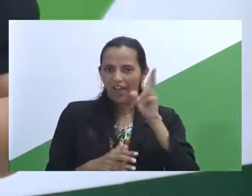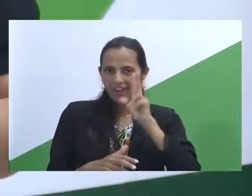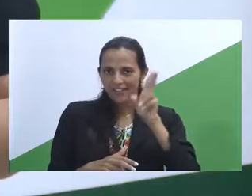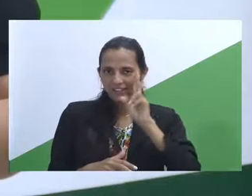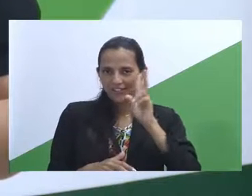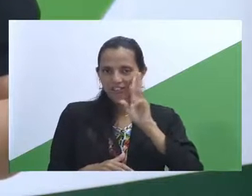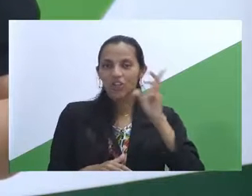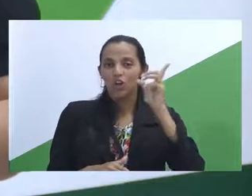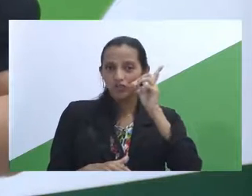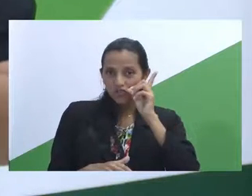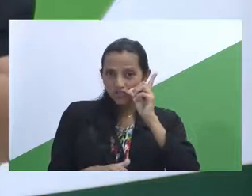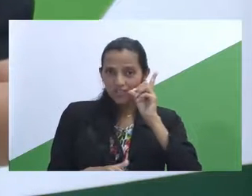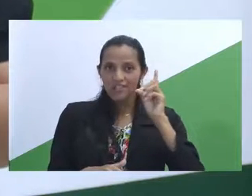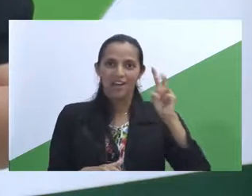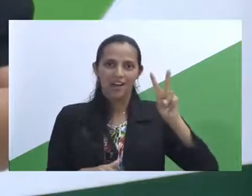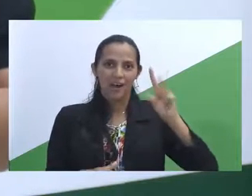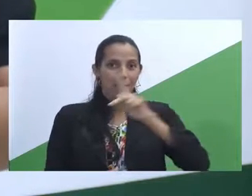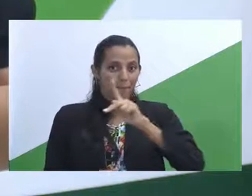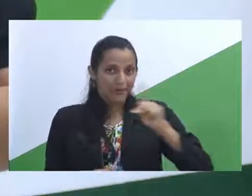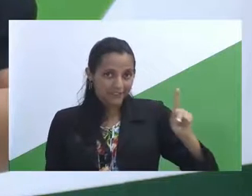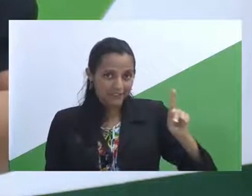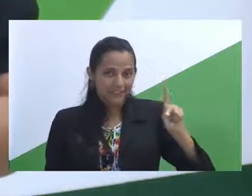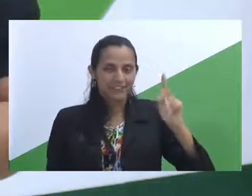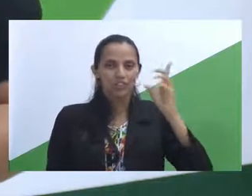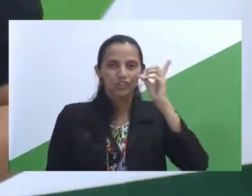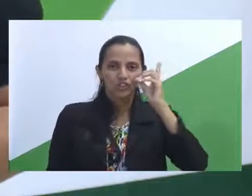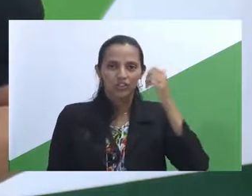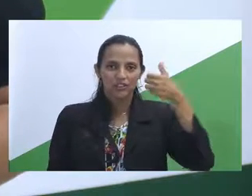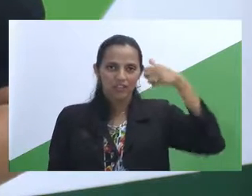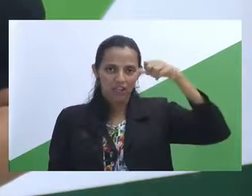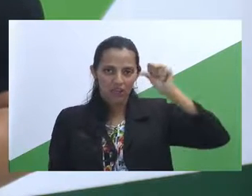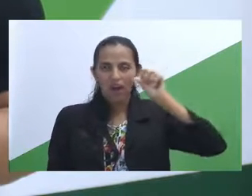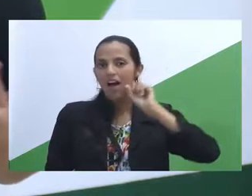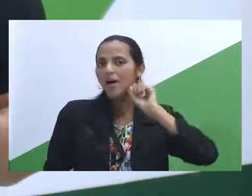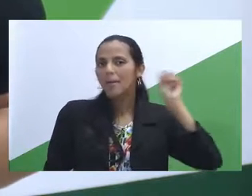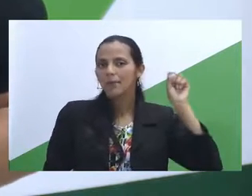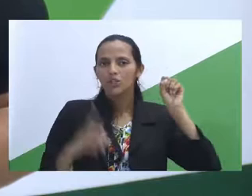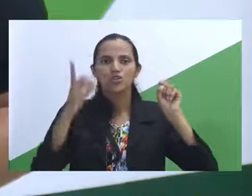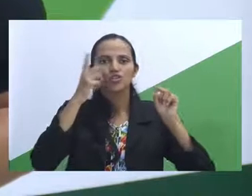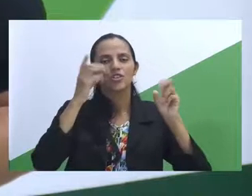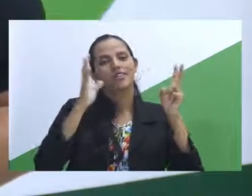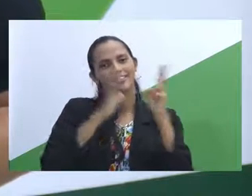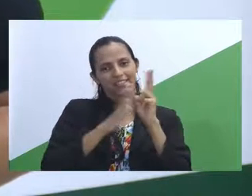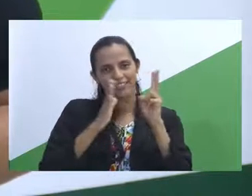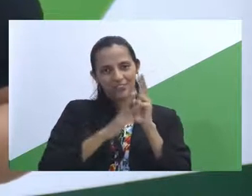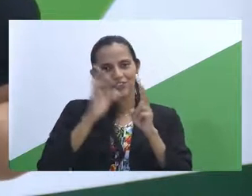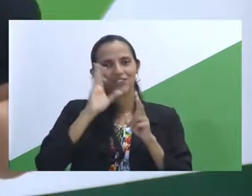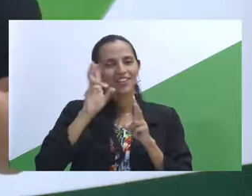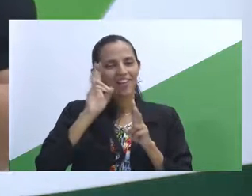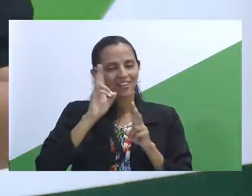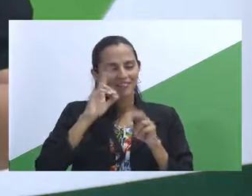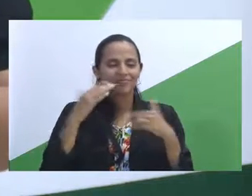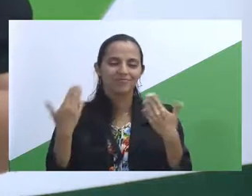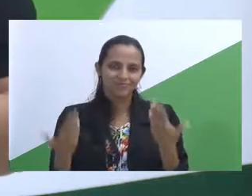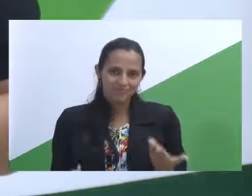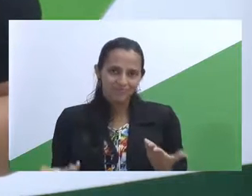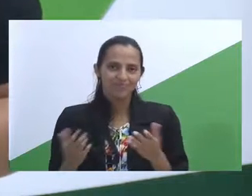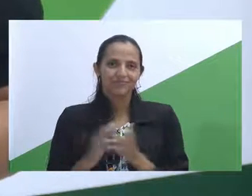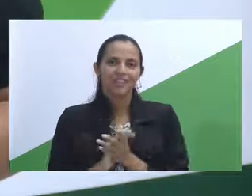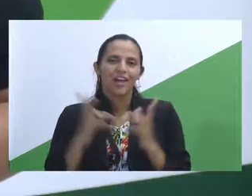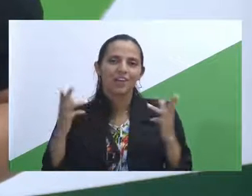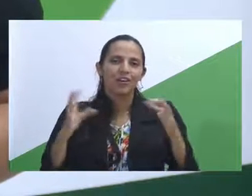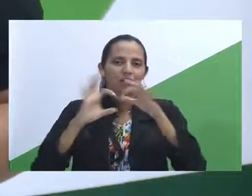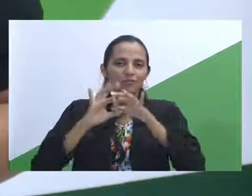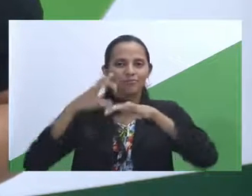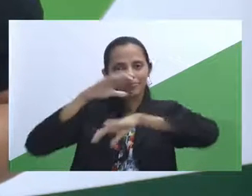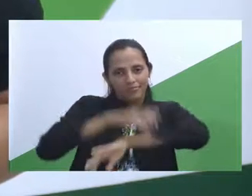o dia do aniversário do Vargas, com a instituição, então, aí, do 19 de abril, dia do índio também, né, então, ele tenta, né,